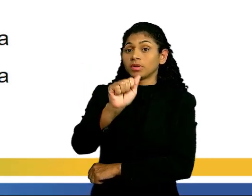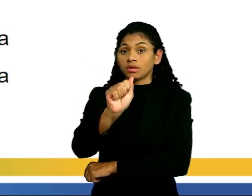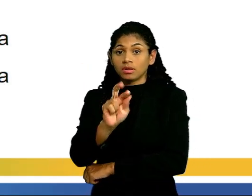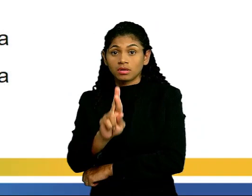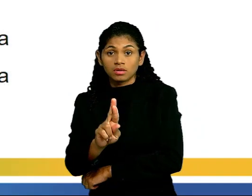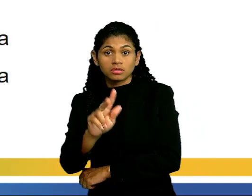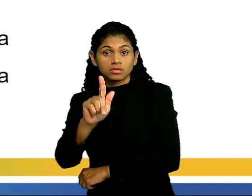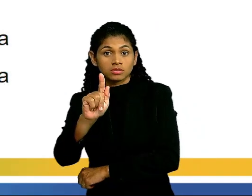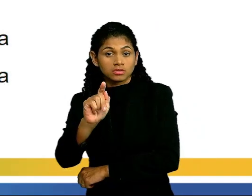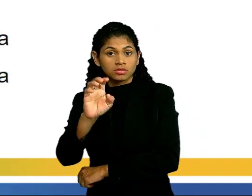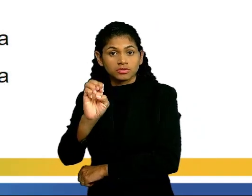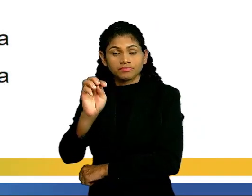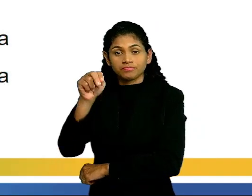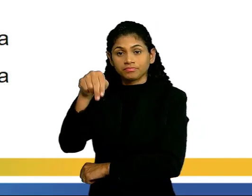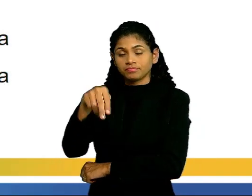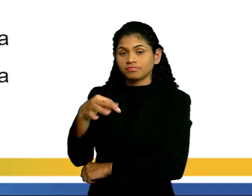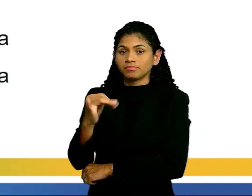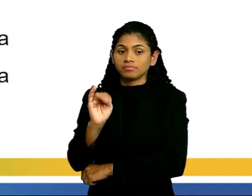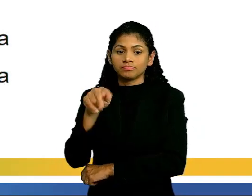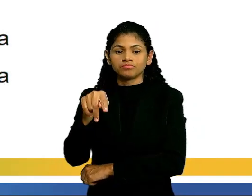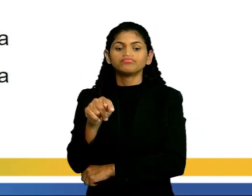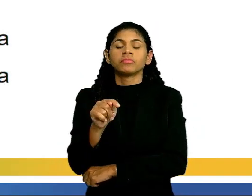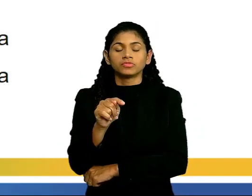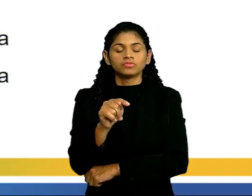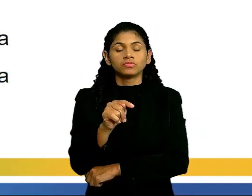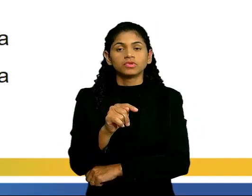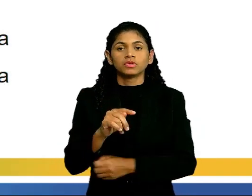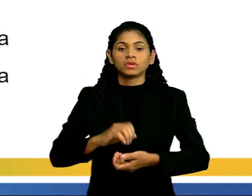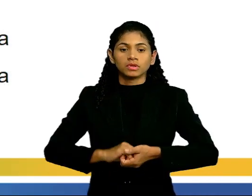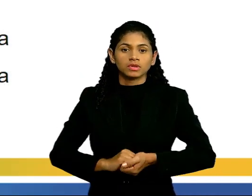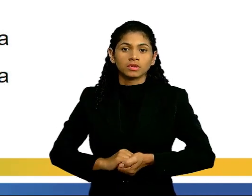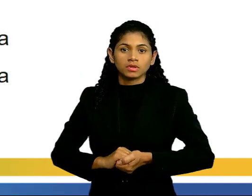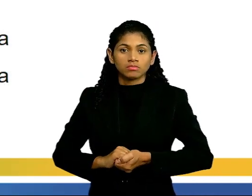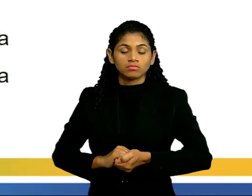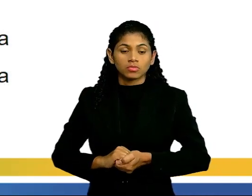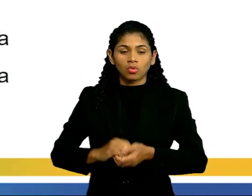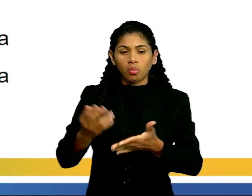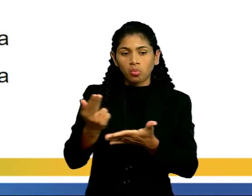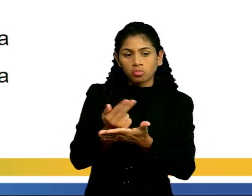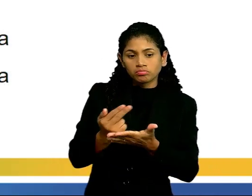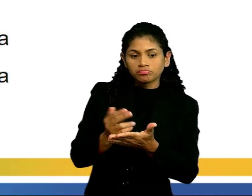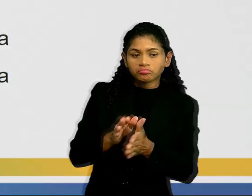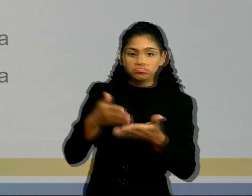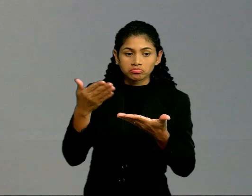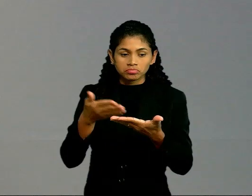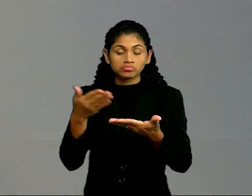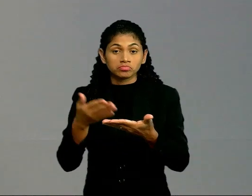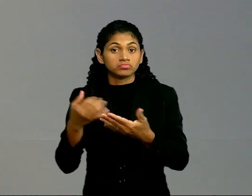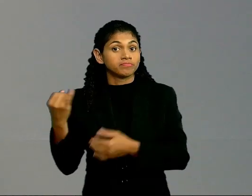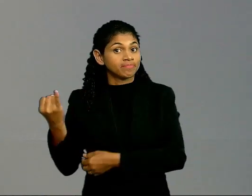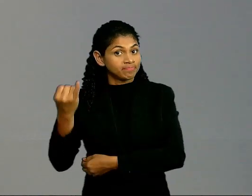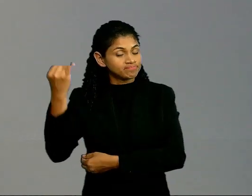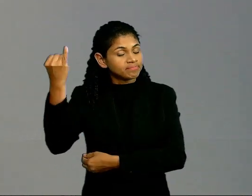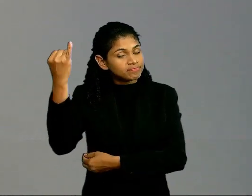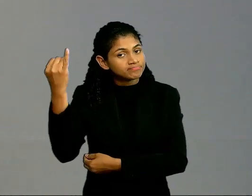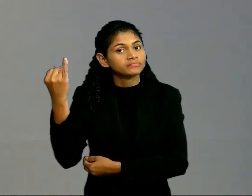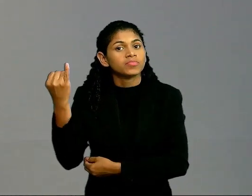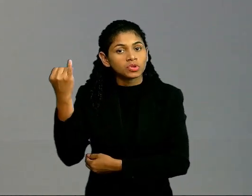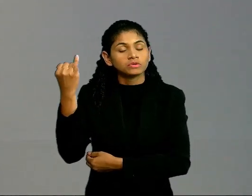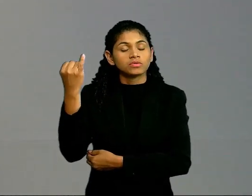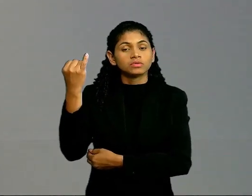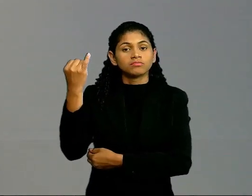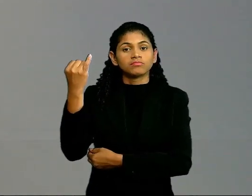agraciado com a Ordem Caballero del Tornillo, que é uma importante premiação aí da Argentina, levando então